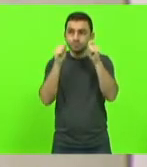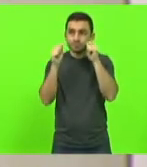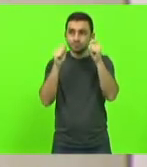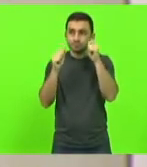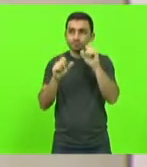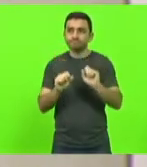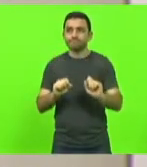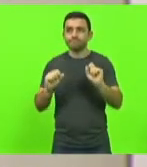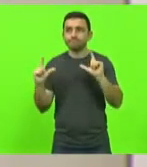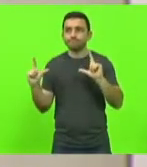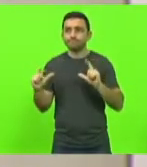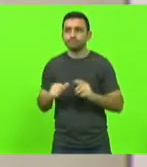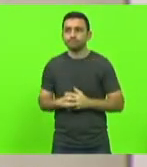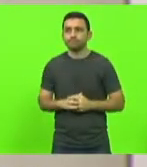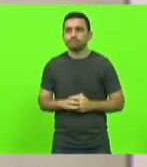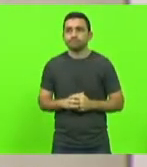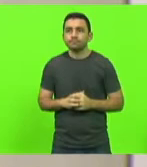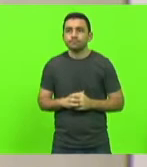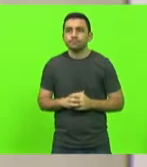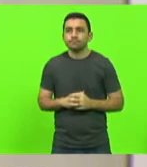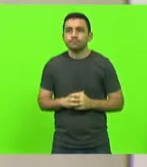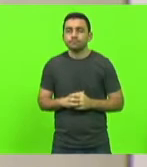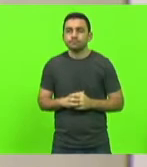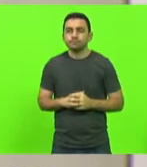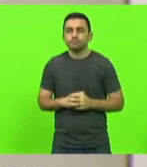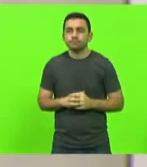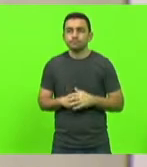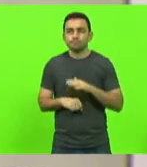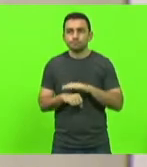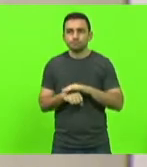para que os senhores e das senhoras e deputados possam exercer seu direito de voto.